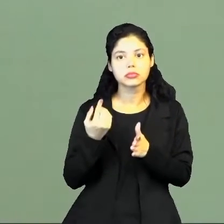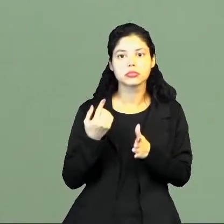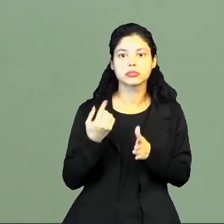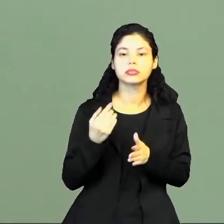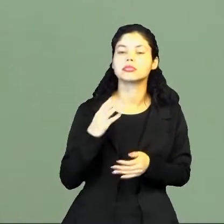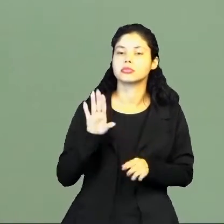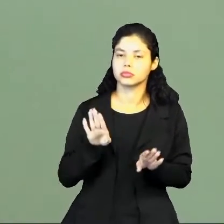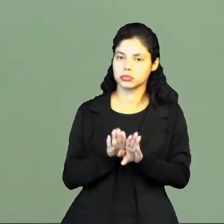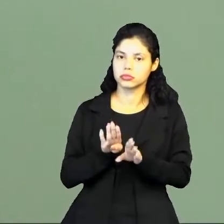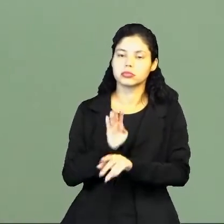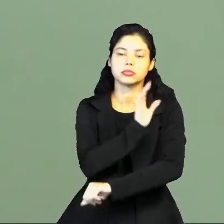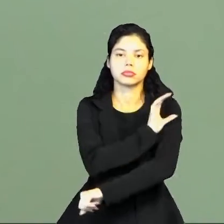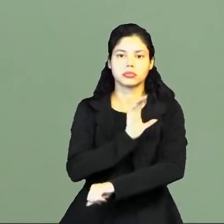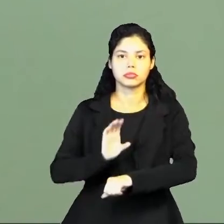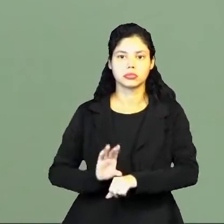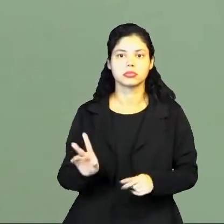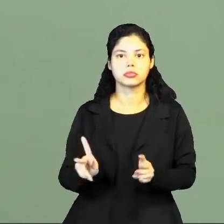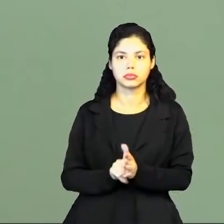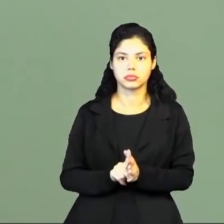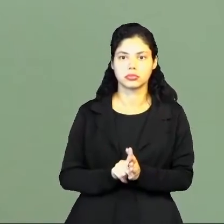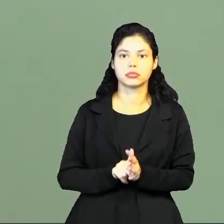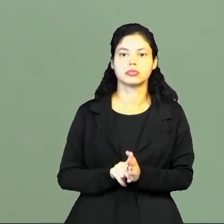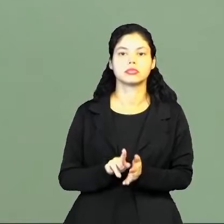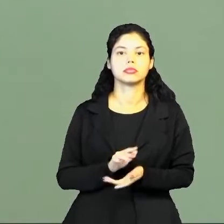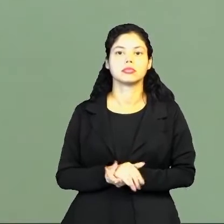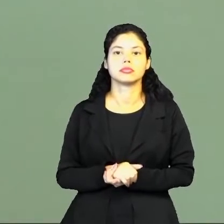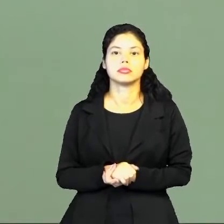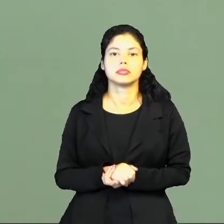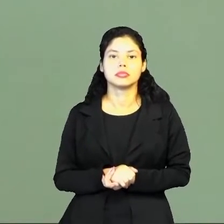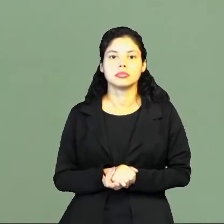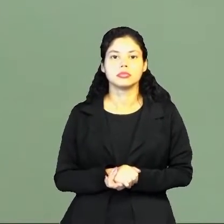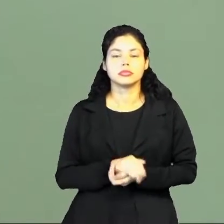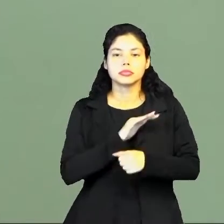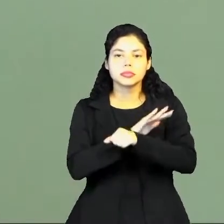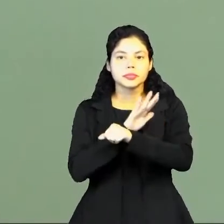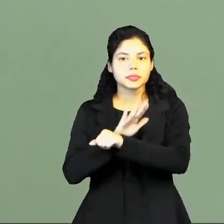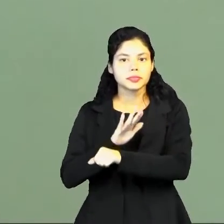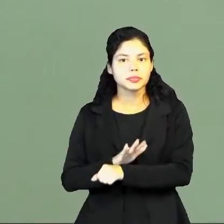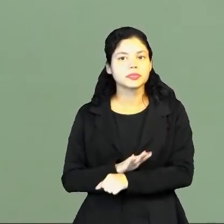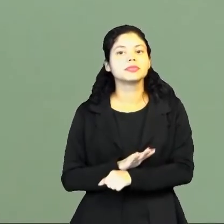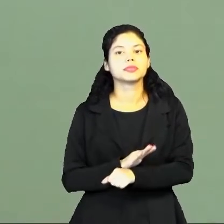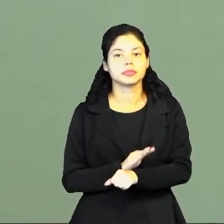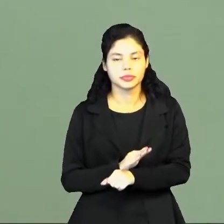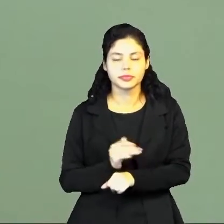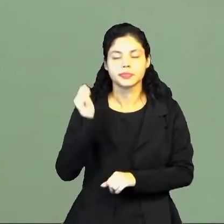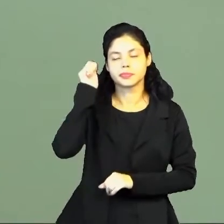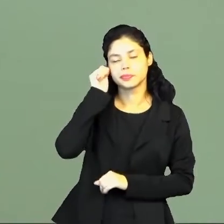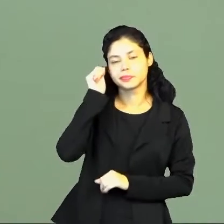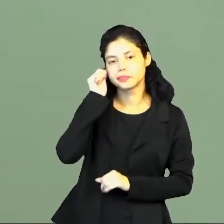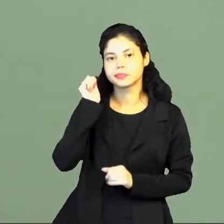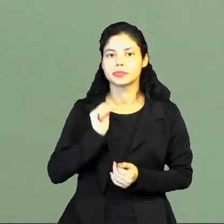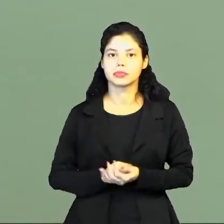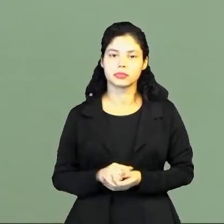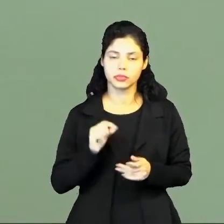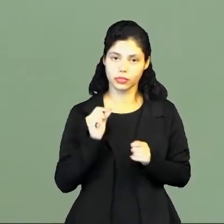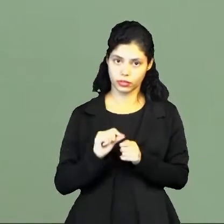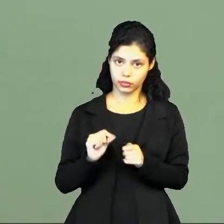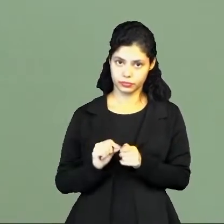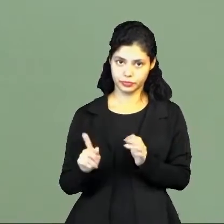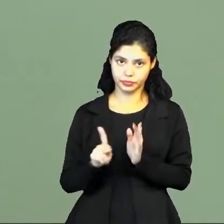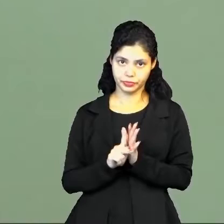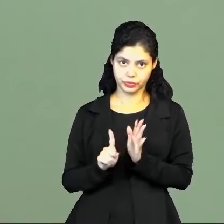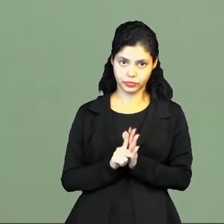enriquecimento cultural, do se apropriar também da contribuição, dos autores, de suas obras, tanto